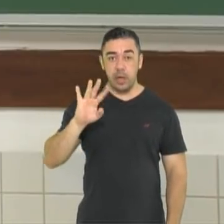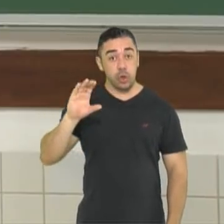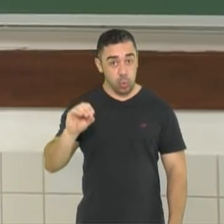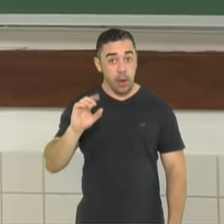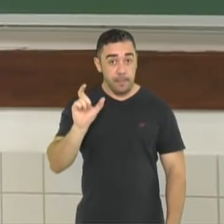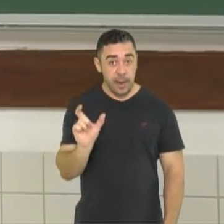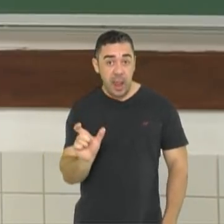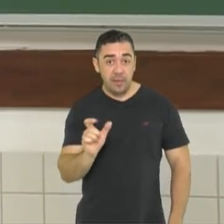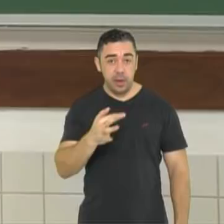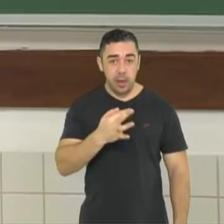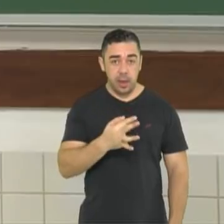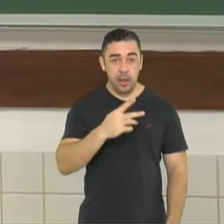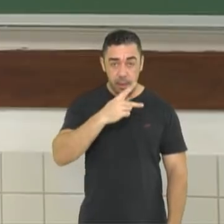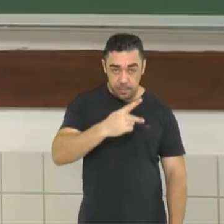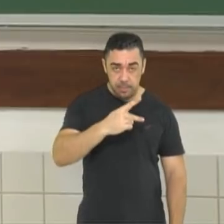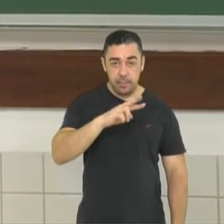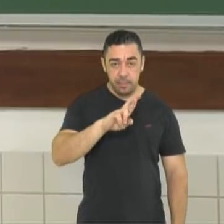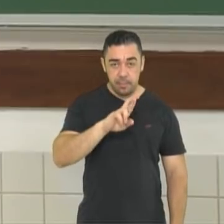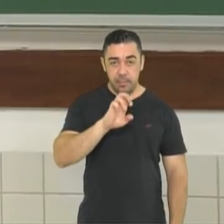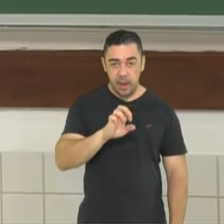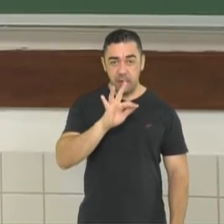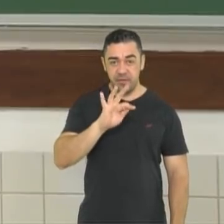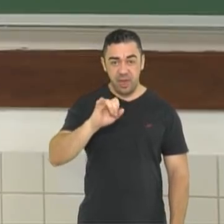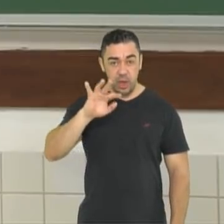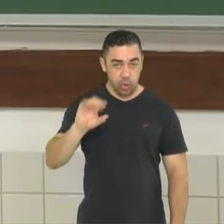prefeito mesmo, que era uma espécie de um